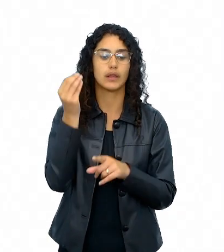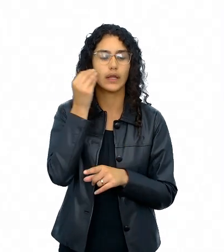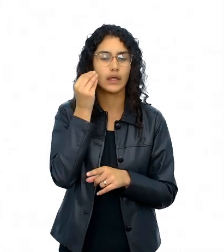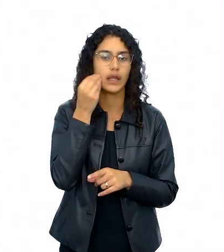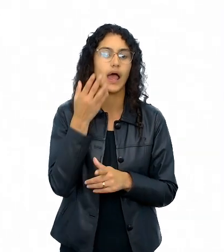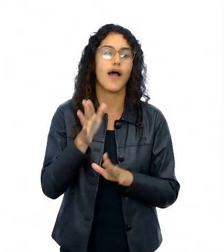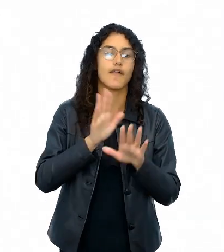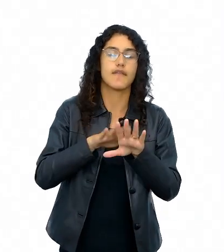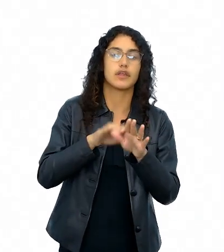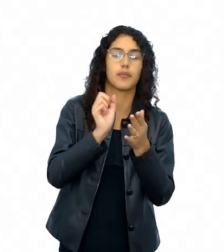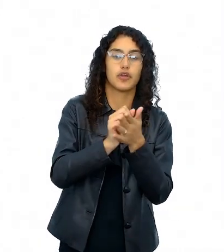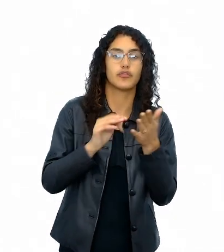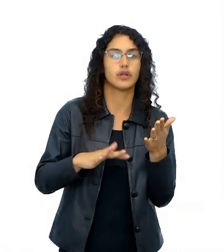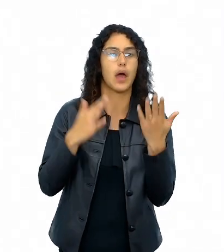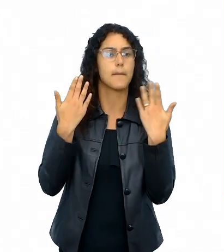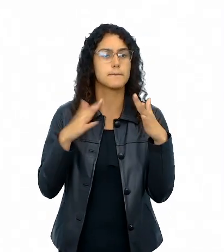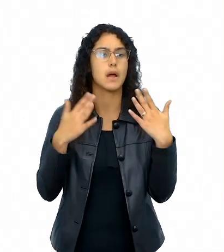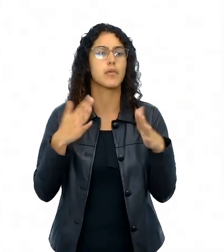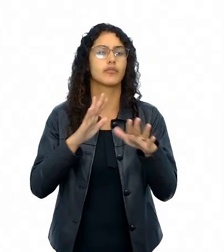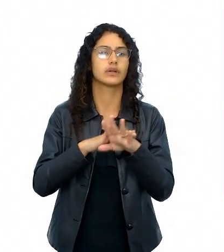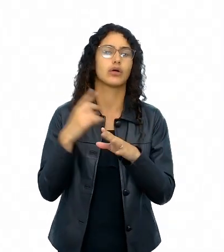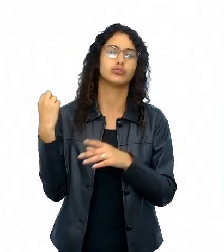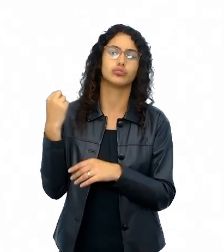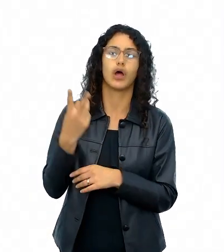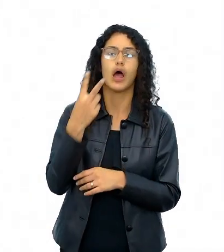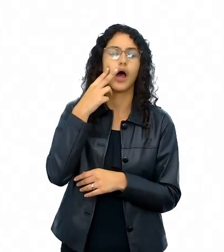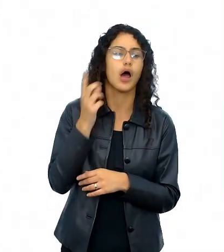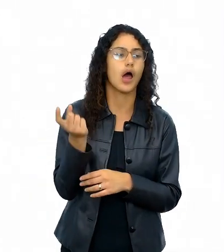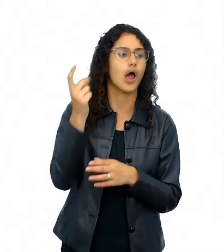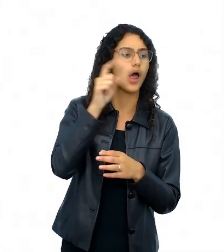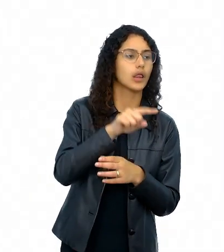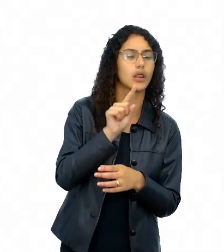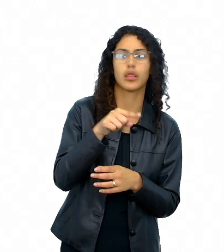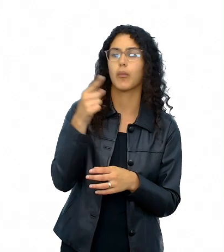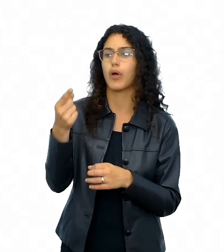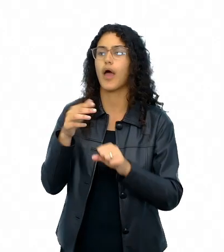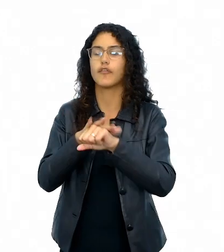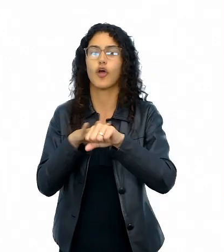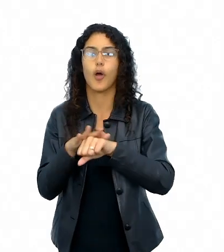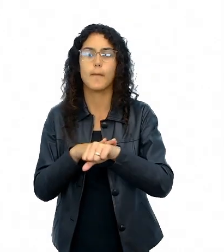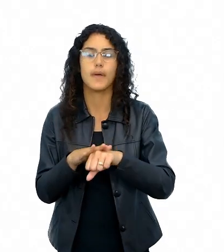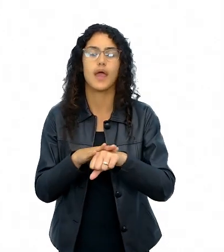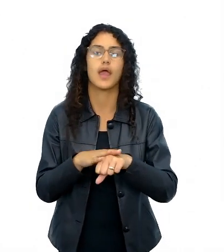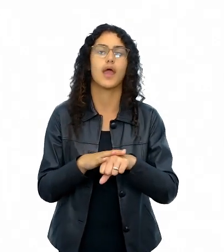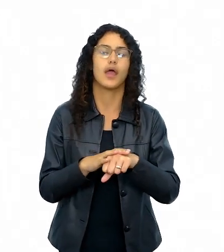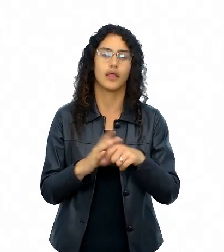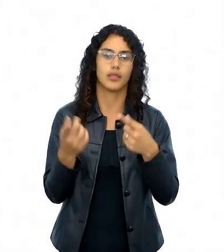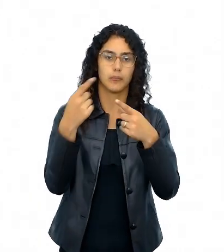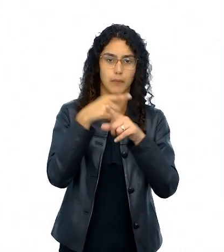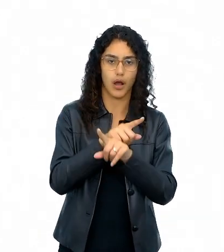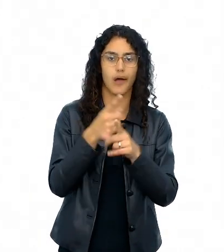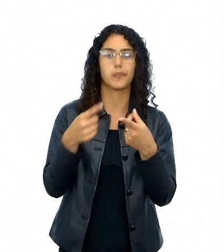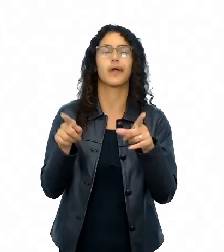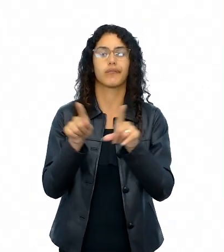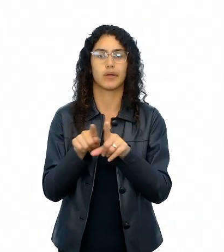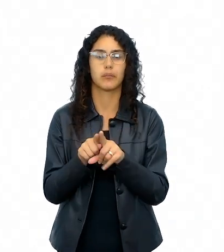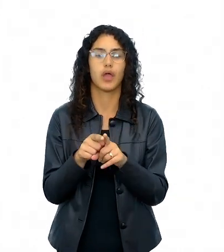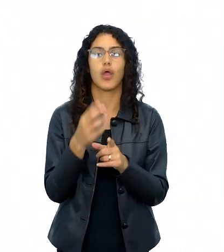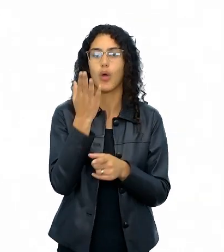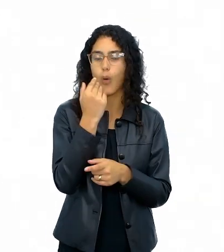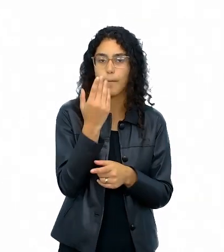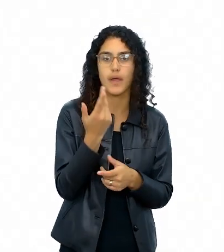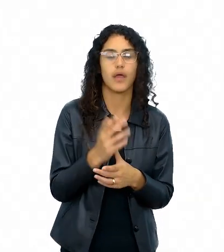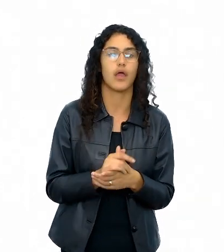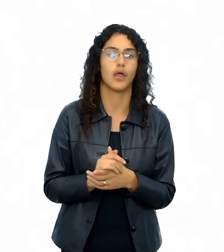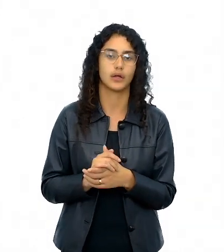eu vou fazer uma atividade física, vou medir antes e depois. Eu vou medir minha pressão antes, depois vou comer um